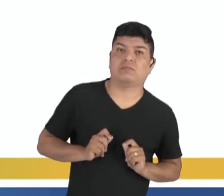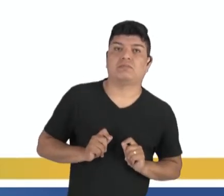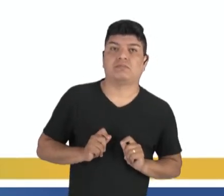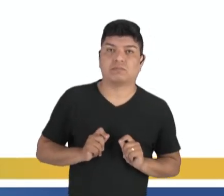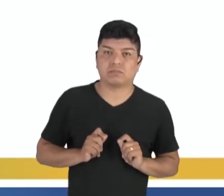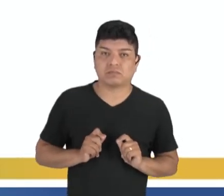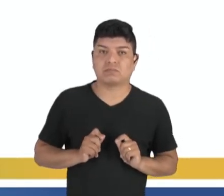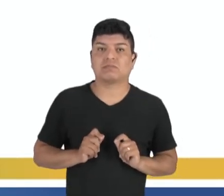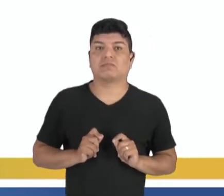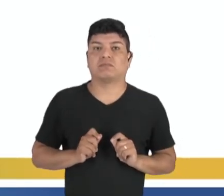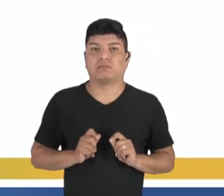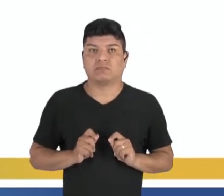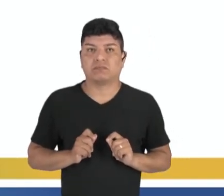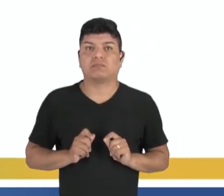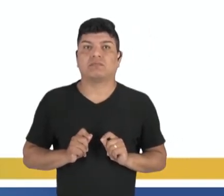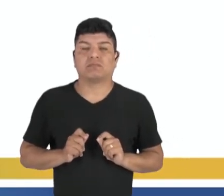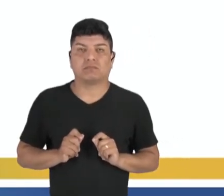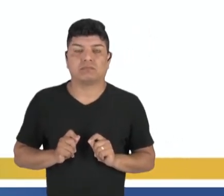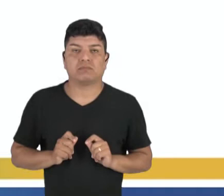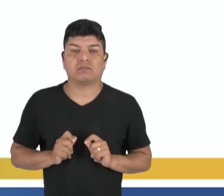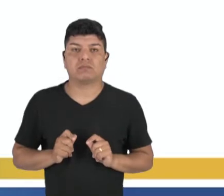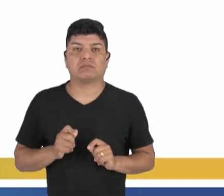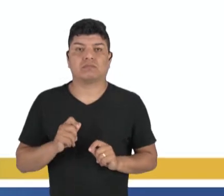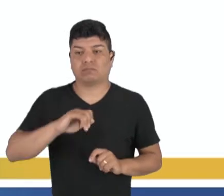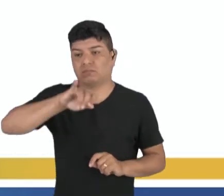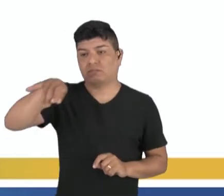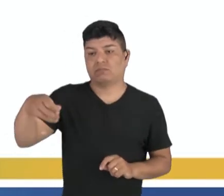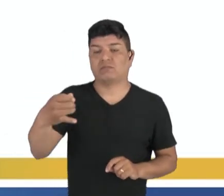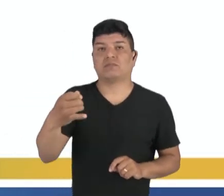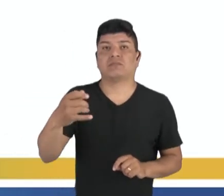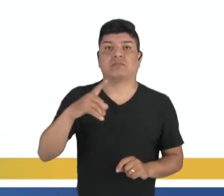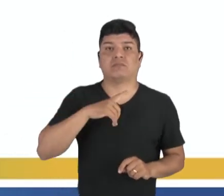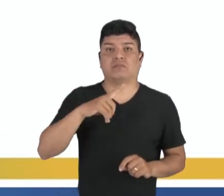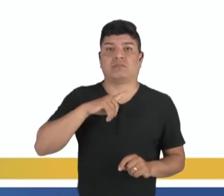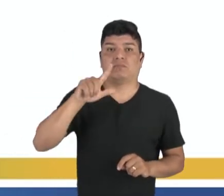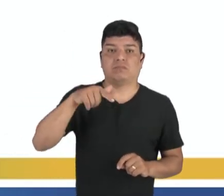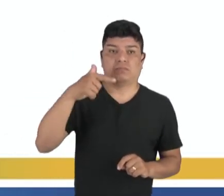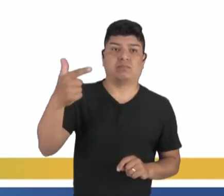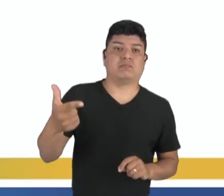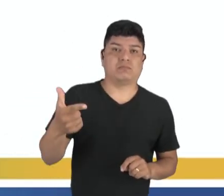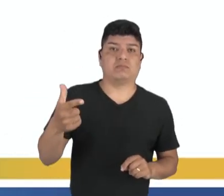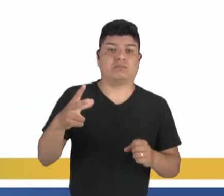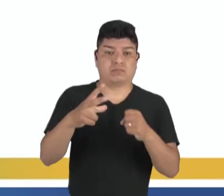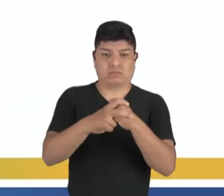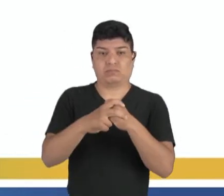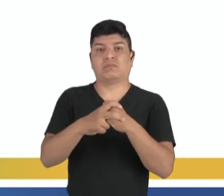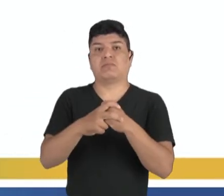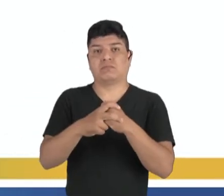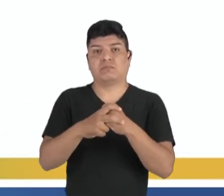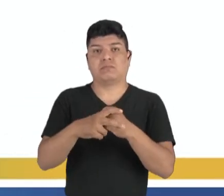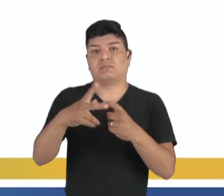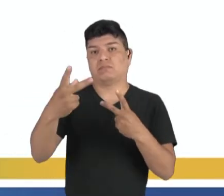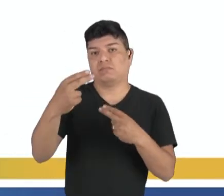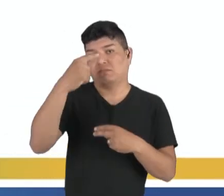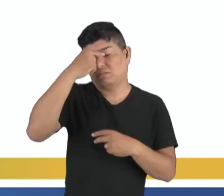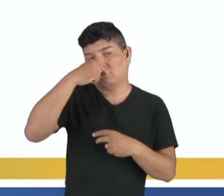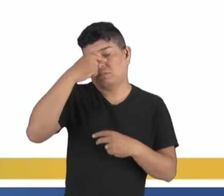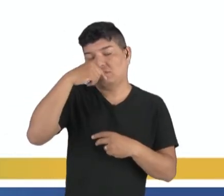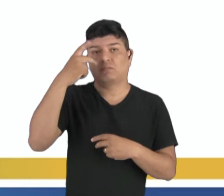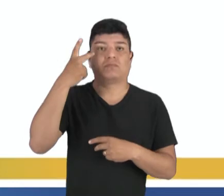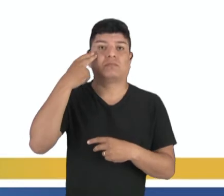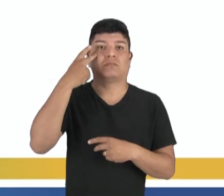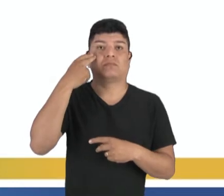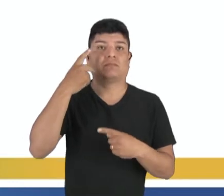abalado. E aí as chances de você ter outras viroses, outras doenças causadas por vírus, como gripe, são muito